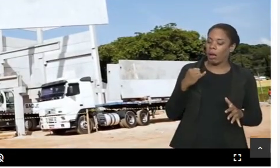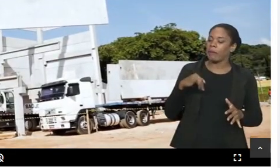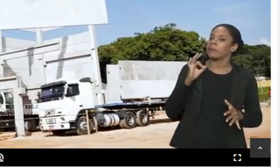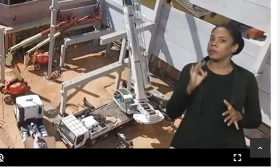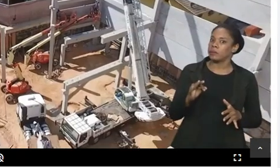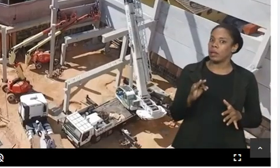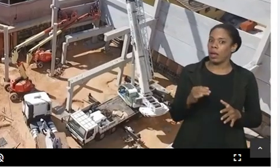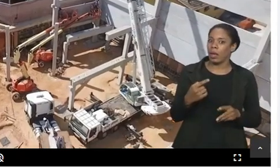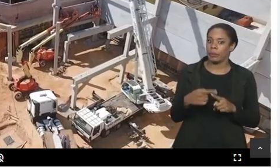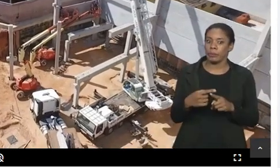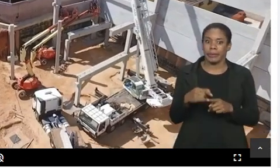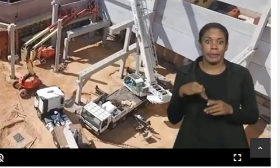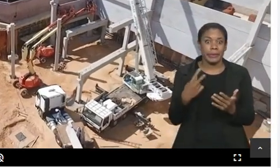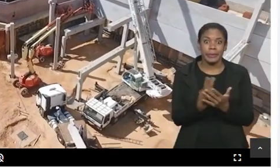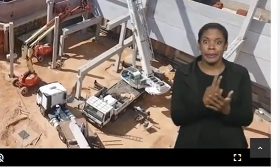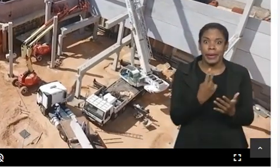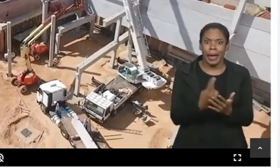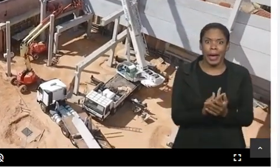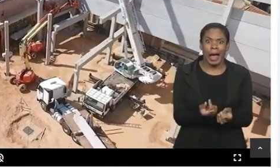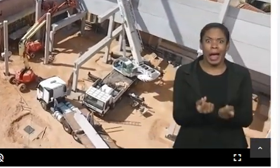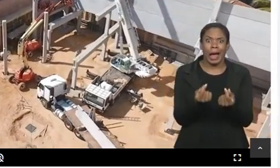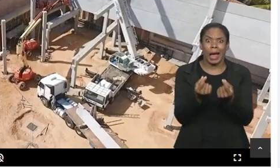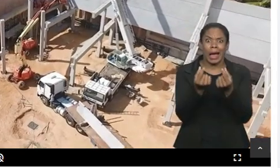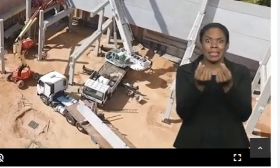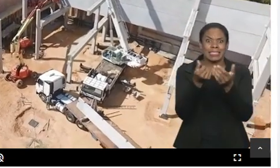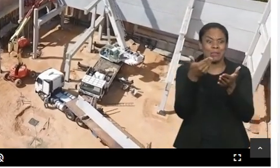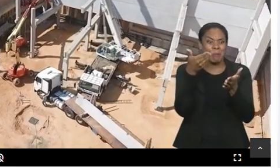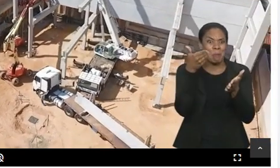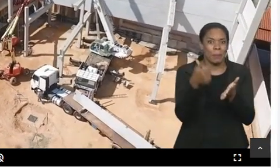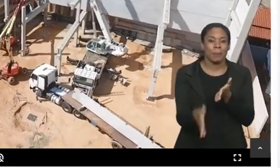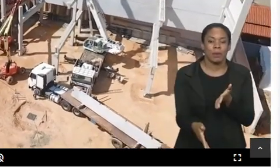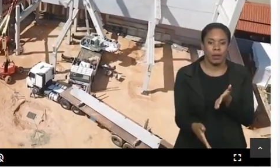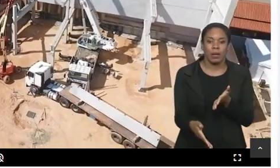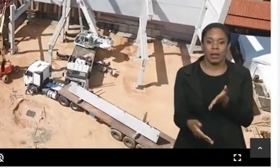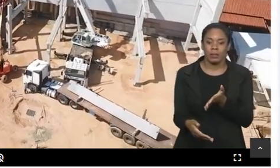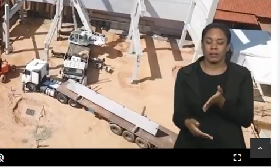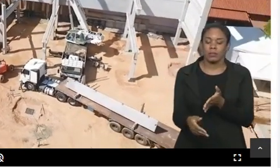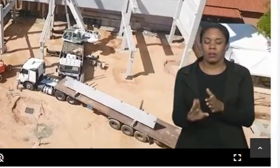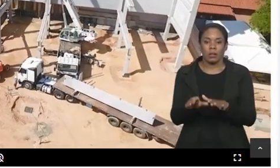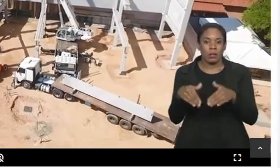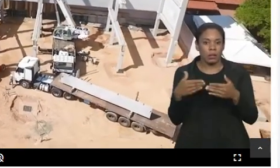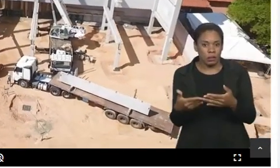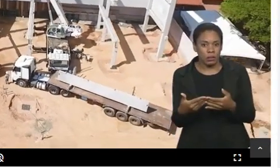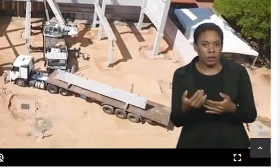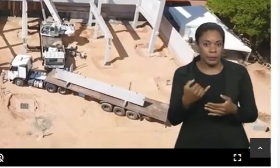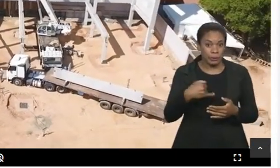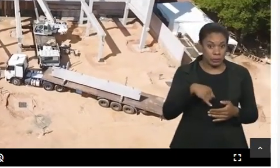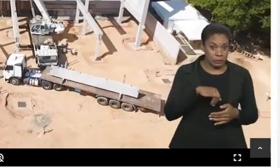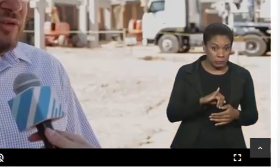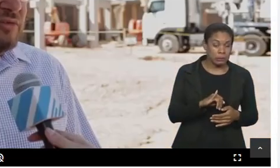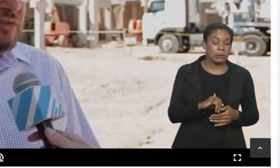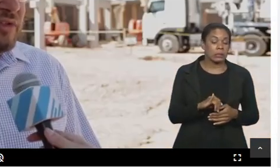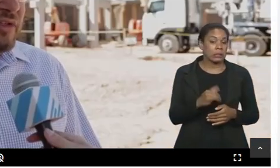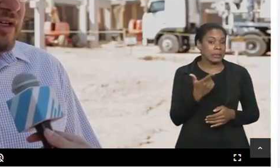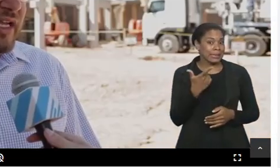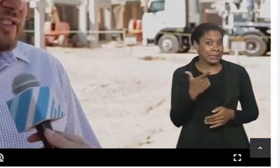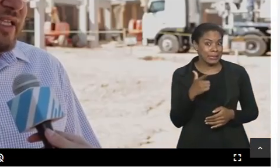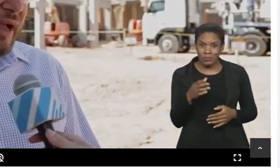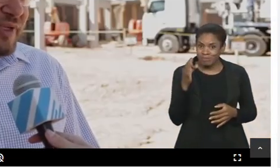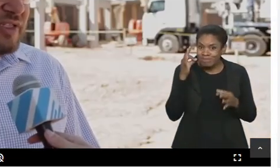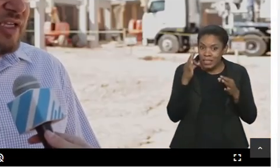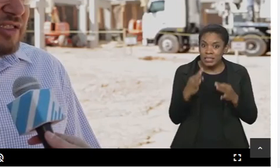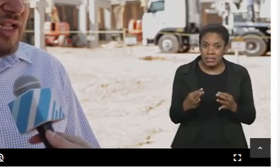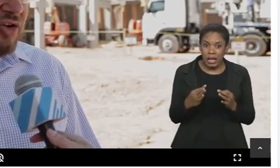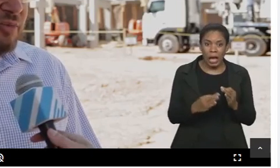tão grande quanto a própria obra. Um projeto desatualizado vai trazer depois prejuízo financeiro